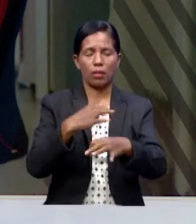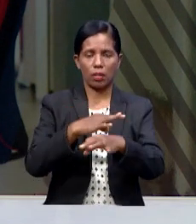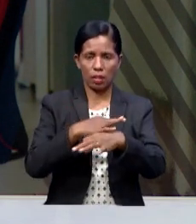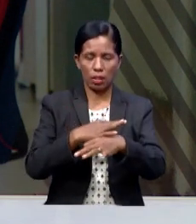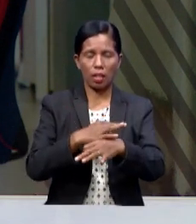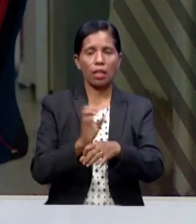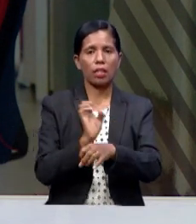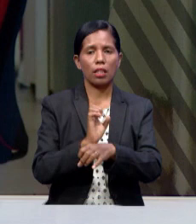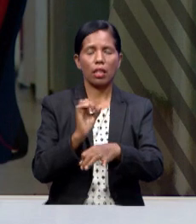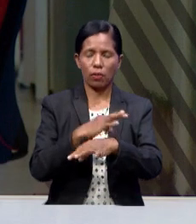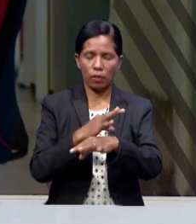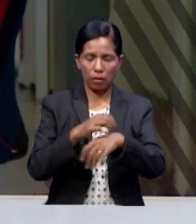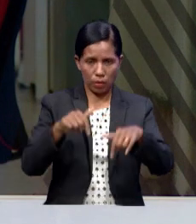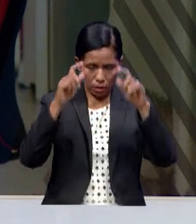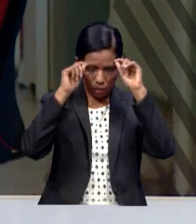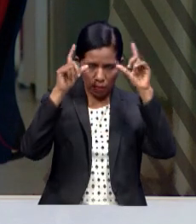economia Timor-Leste.